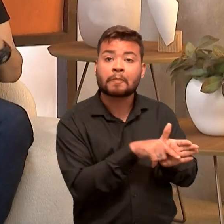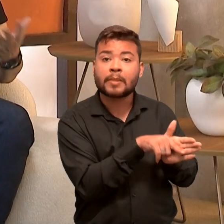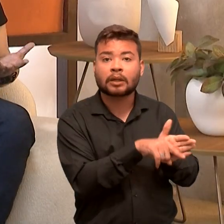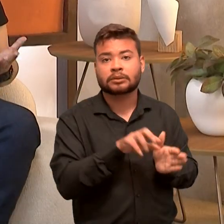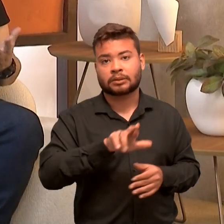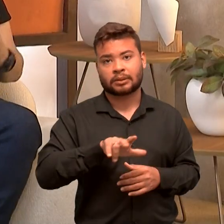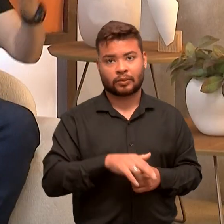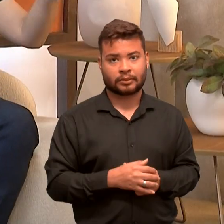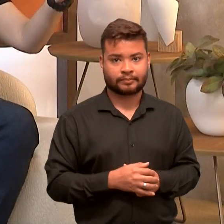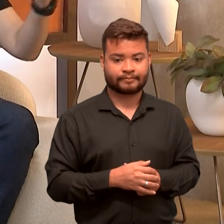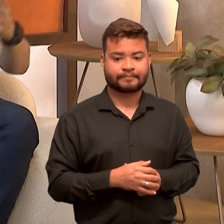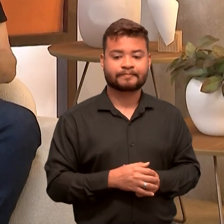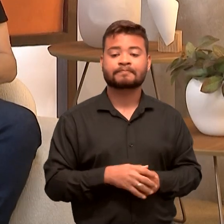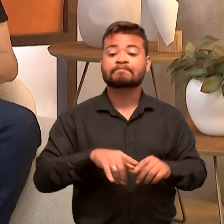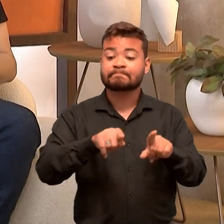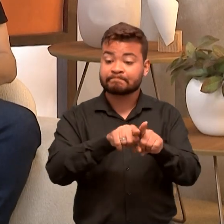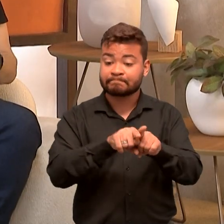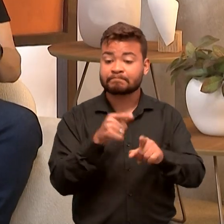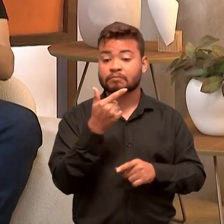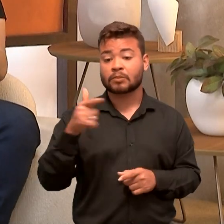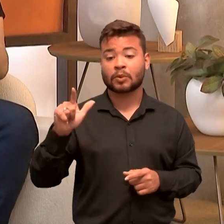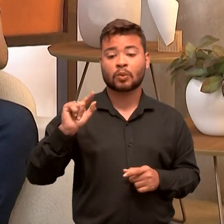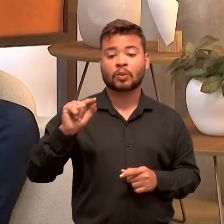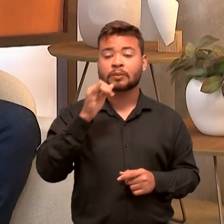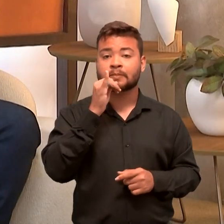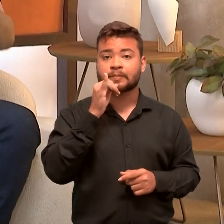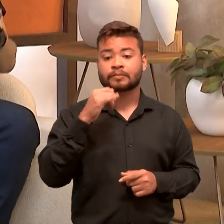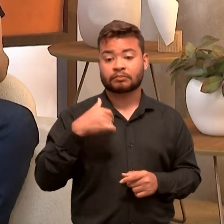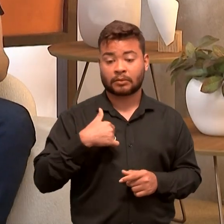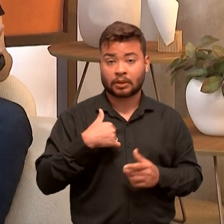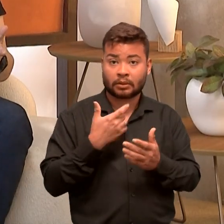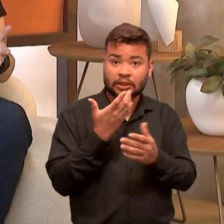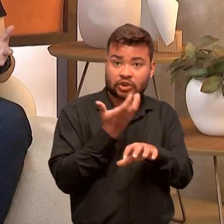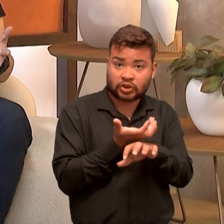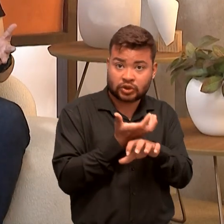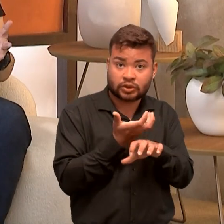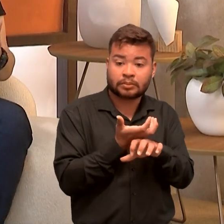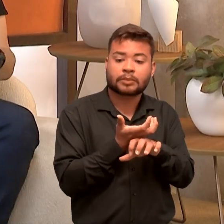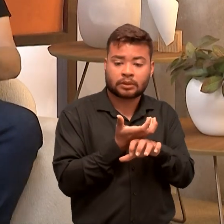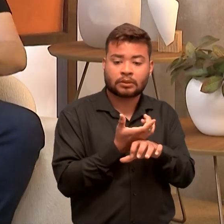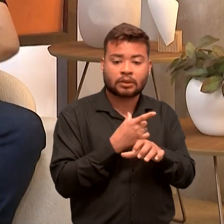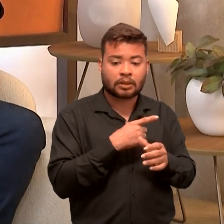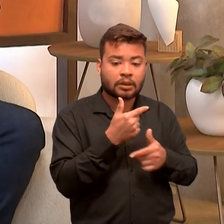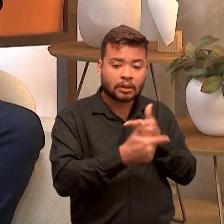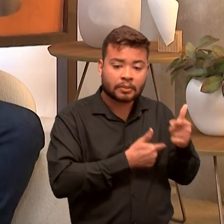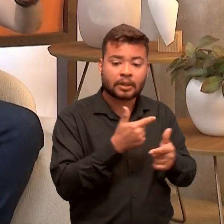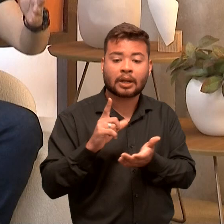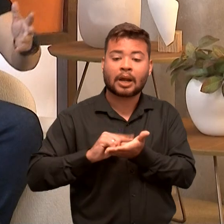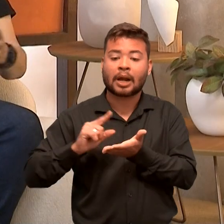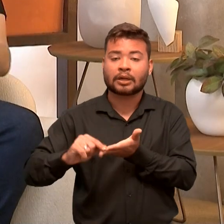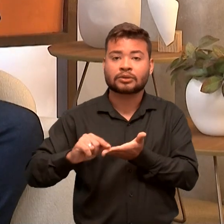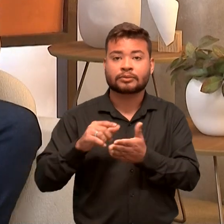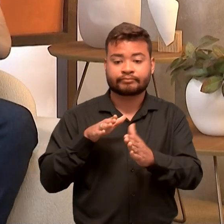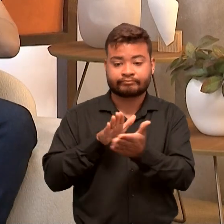faz pesquisa sozinho. E tem outro caso que é bastante legal, eu tenho um trabalho de uma disciplina e eu quero publicar no artigo. Só que brigaram todos os